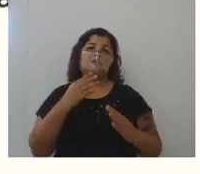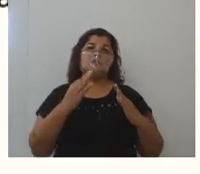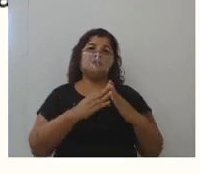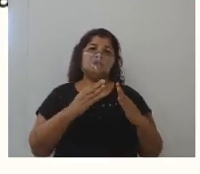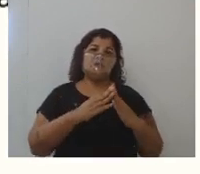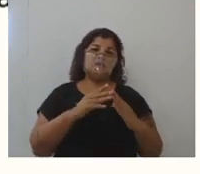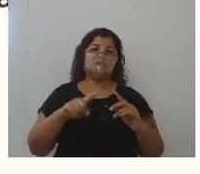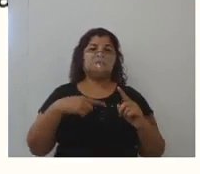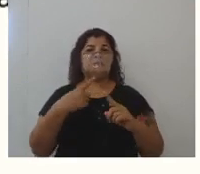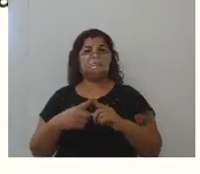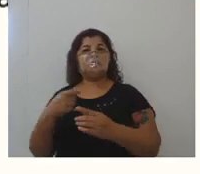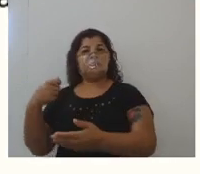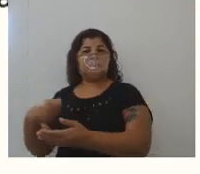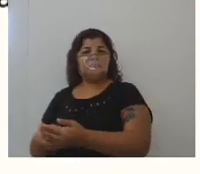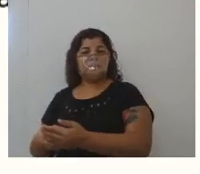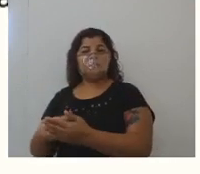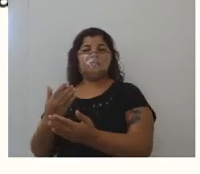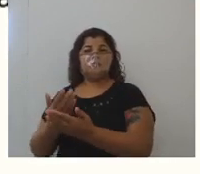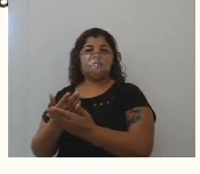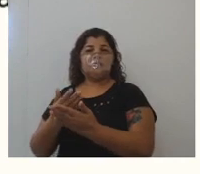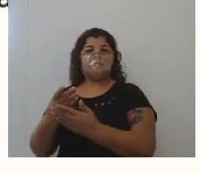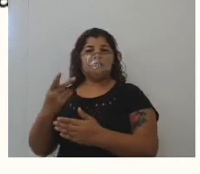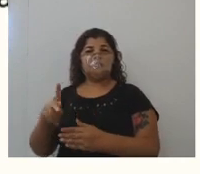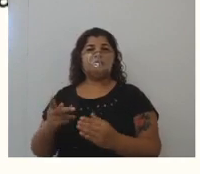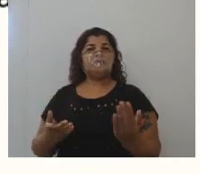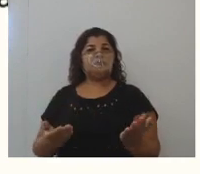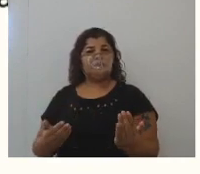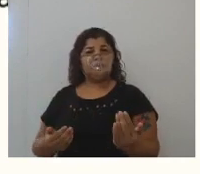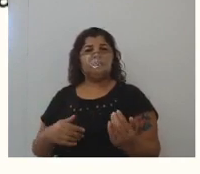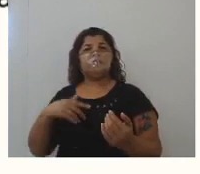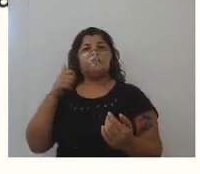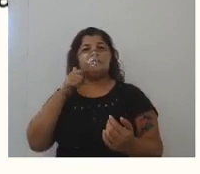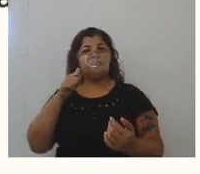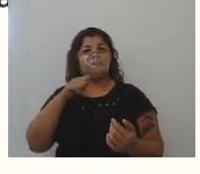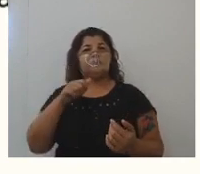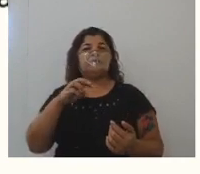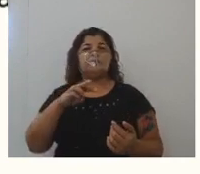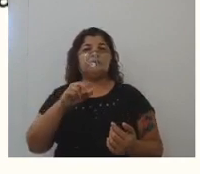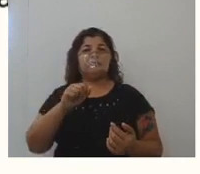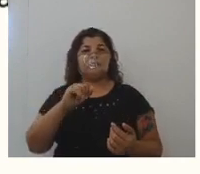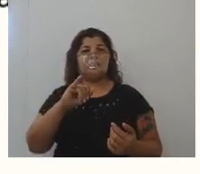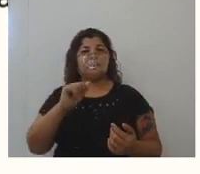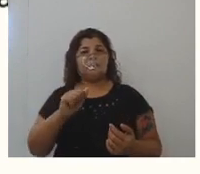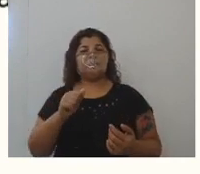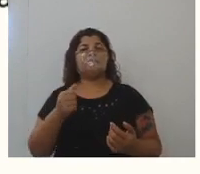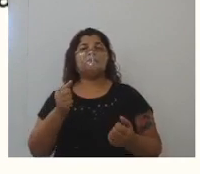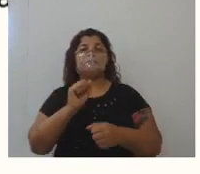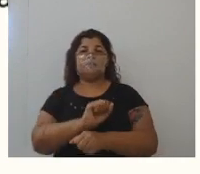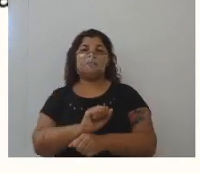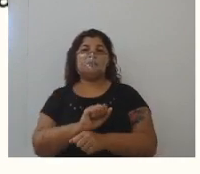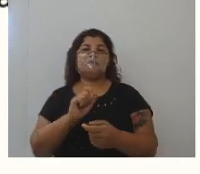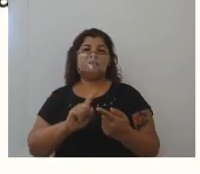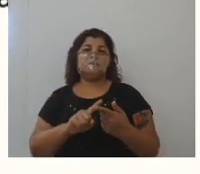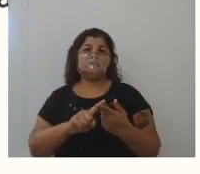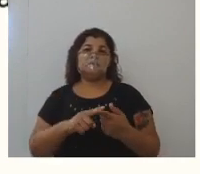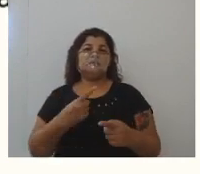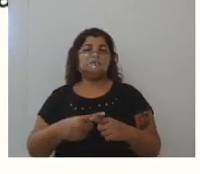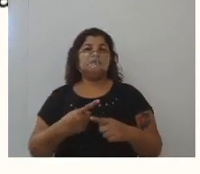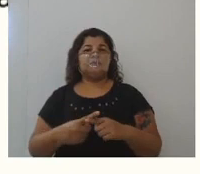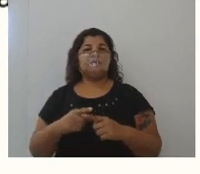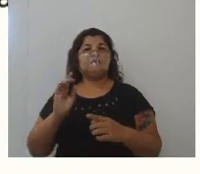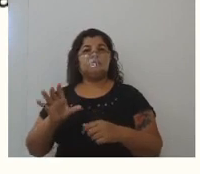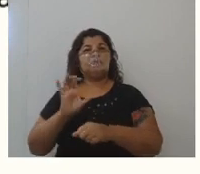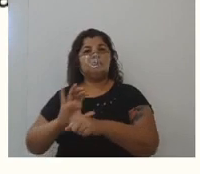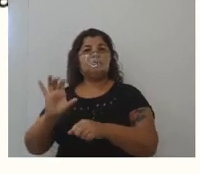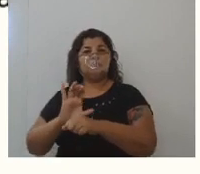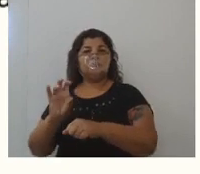e ainda os estudos do jovem, Maia também foi obrigado a ficar parado depois de concluir um curso de vigilante. O rapaz